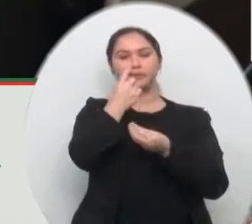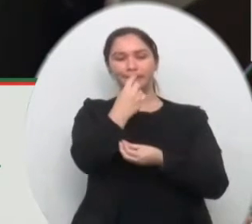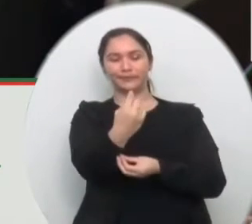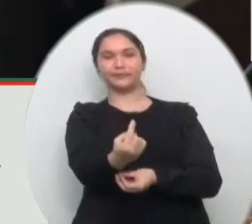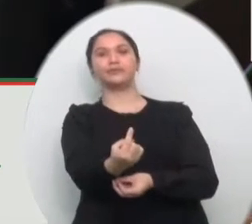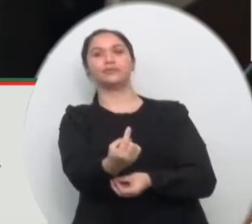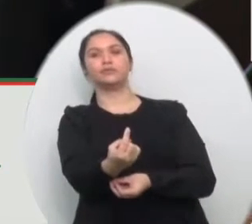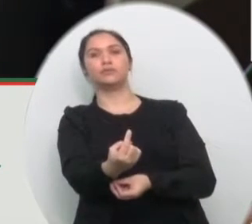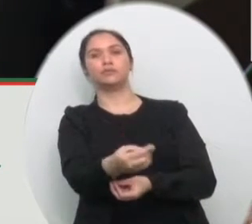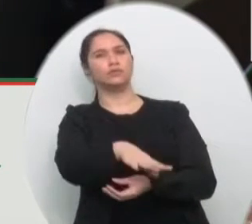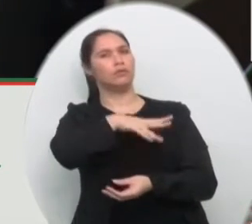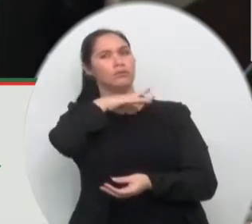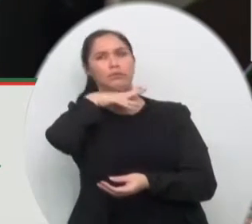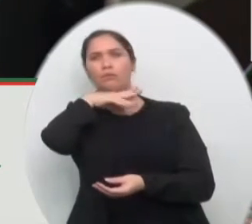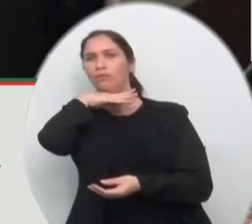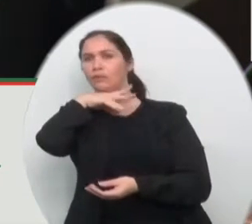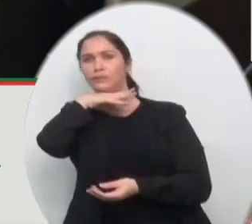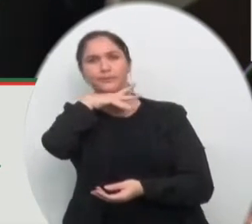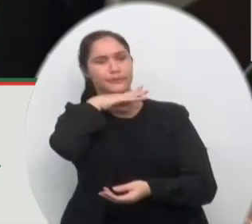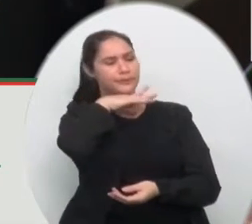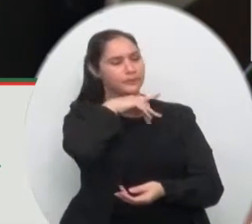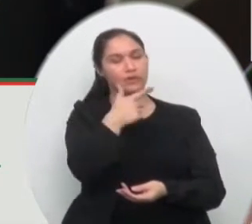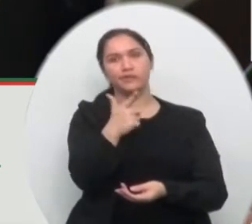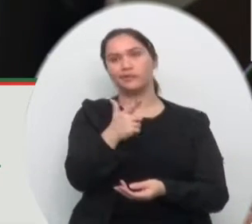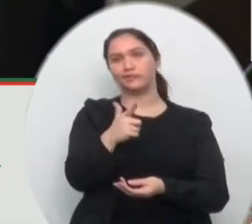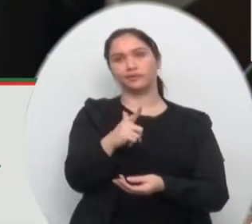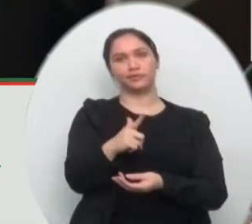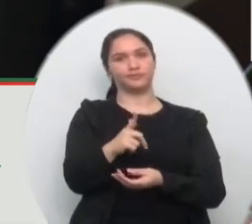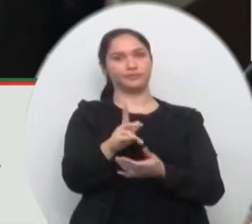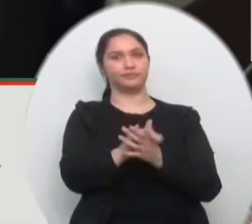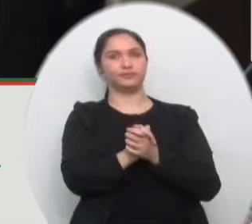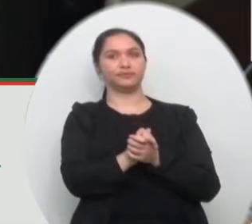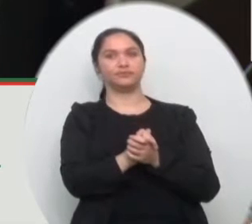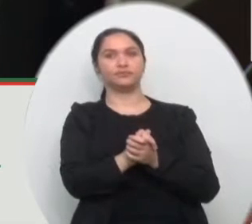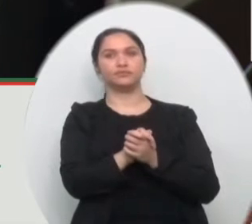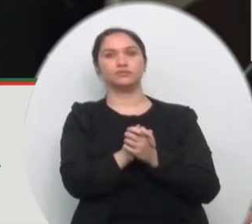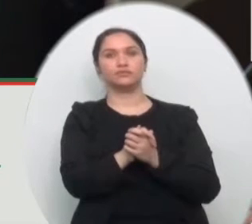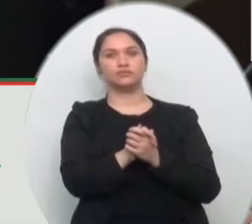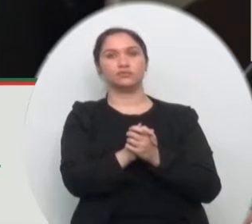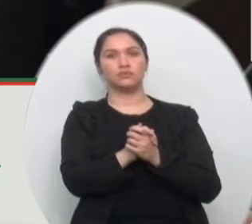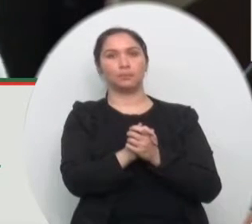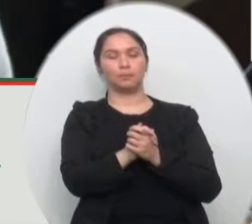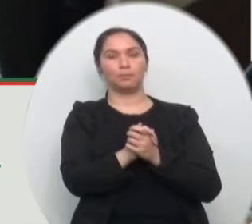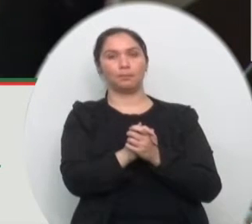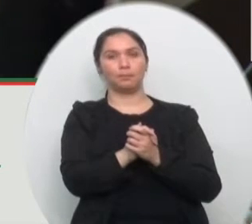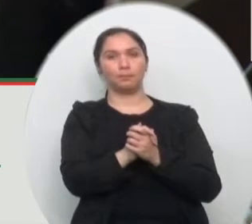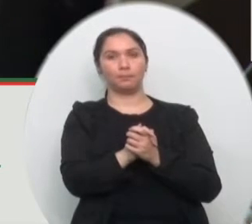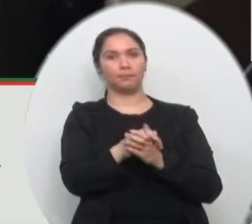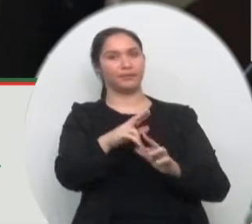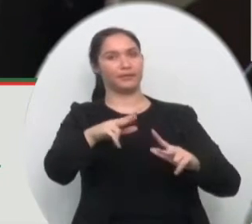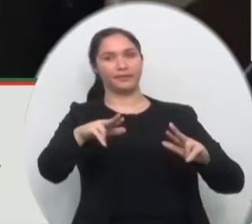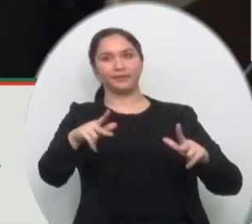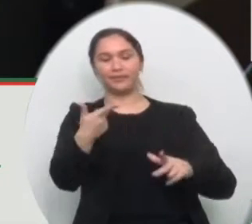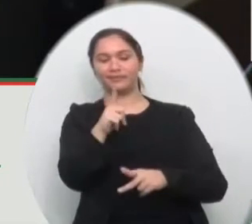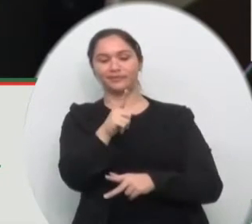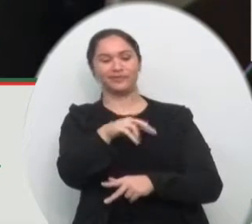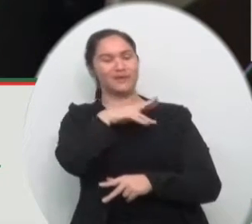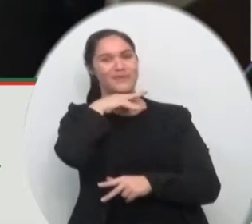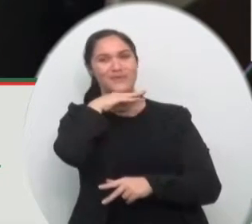É horrível. É horrível. Não tem como. Não tem como. Mas não é só quem está ao